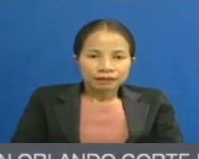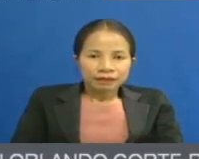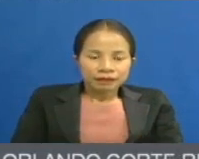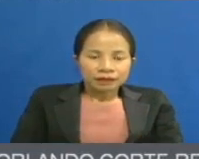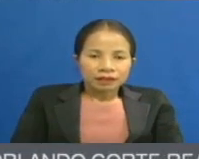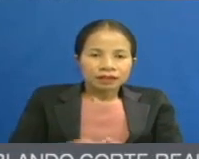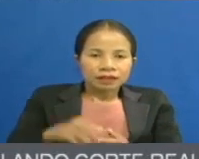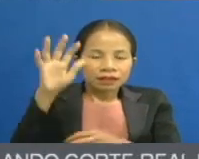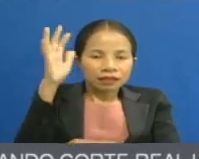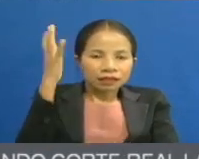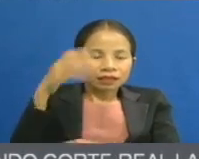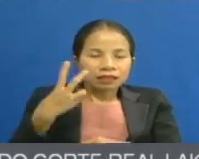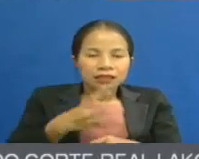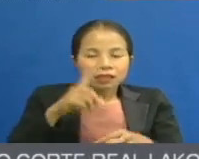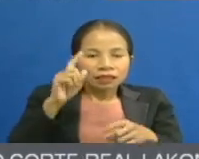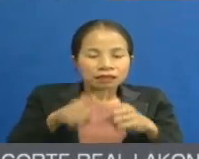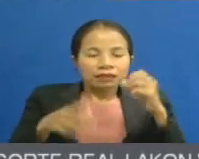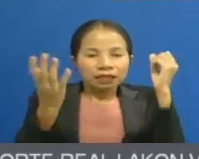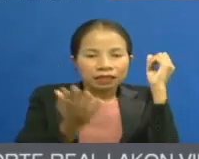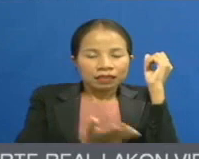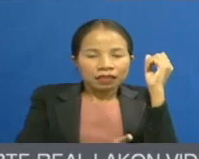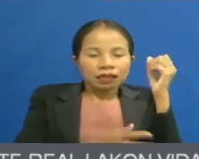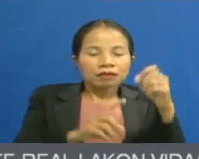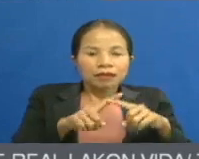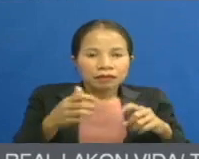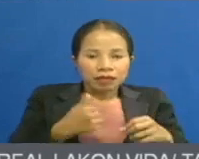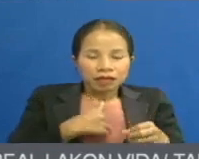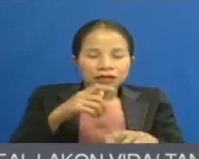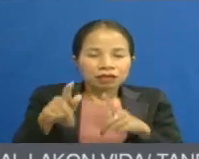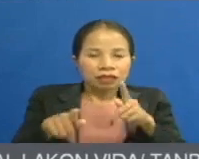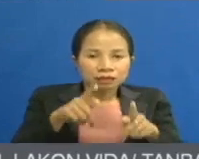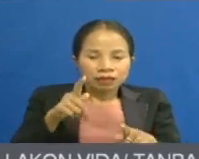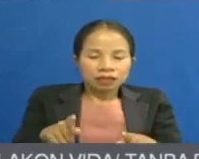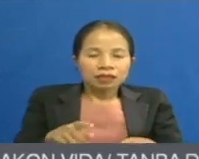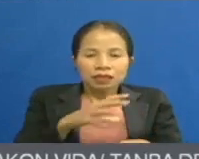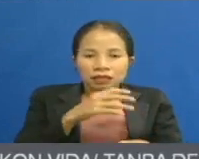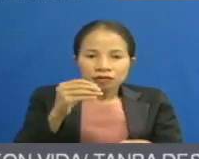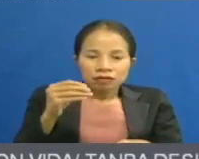aiwa nebe ita la bele ta aduni mai be a halo ke mania i